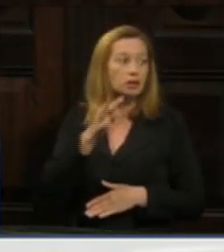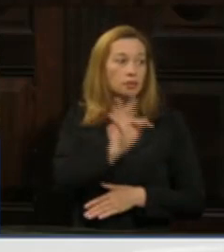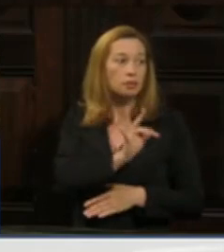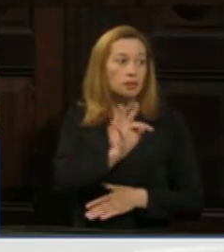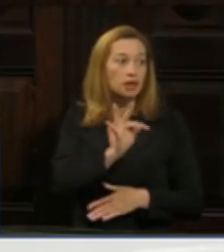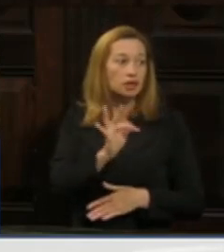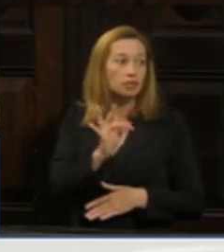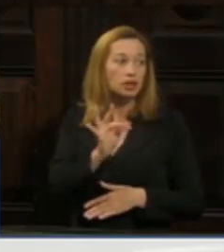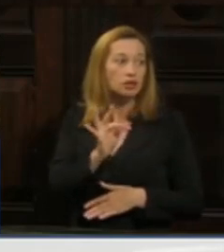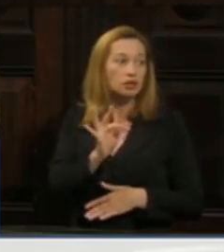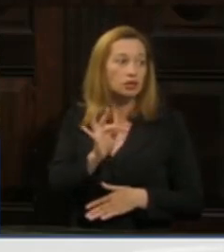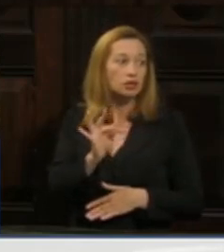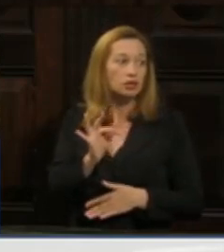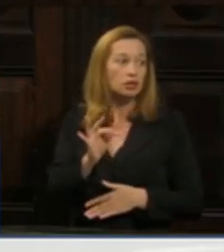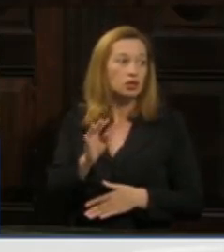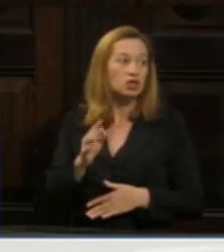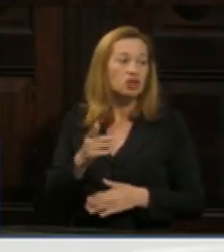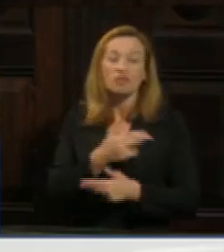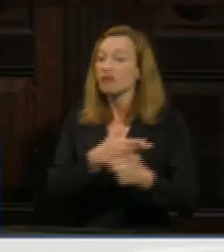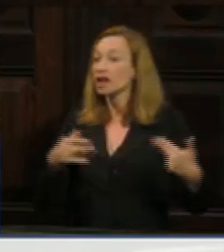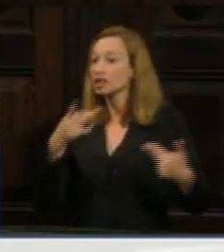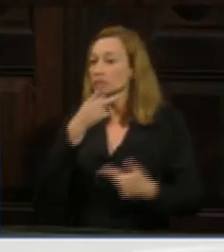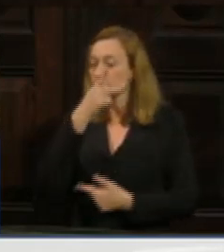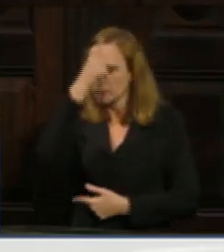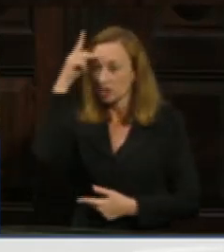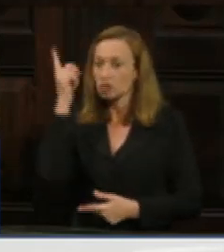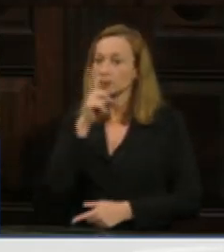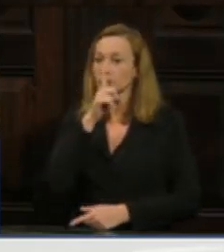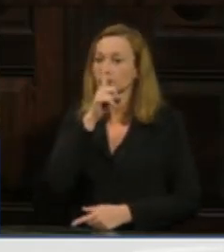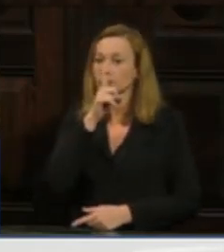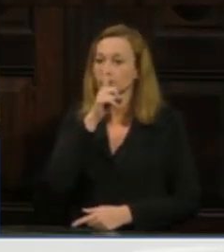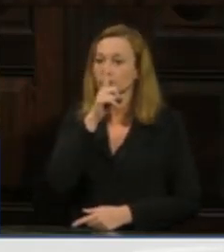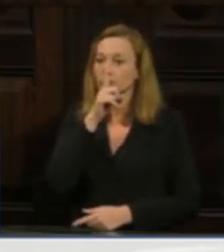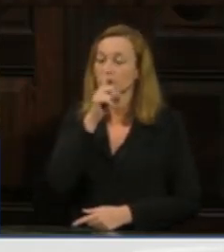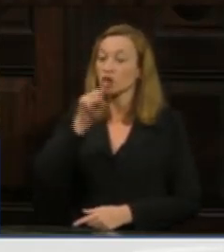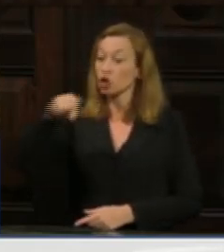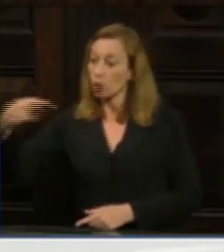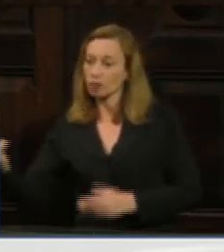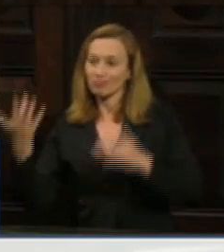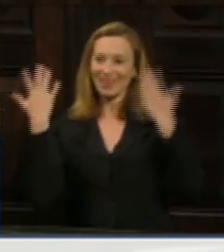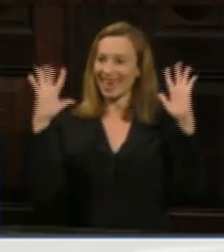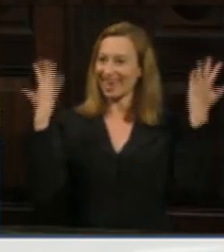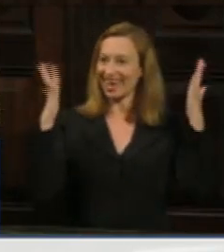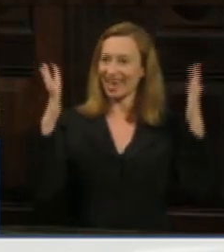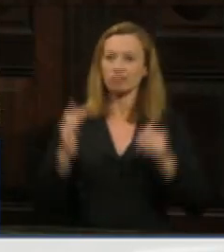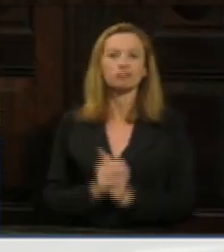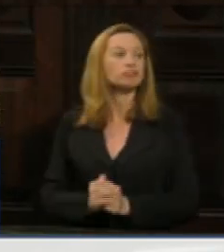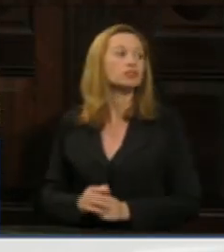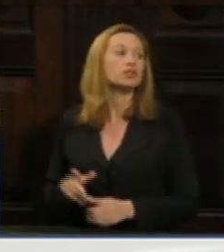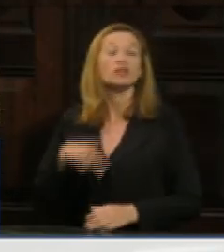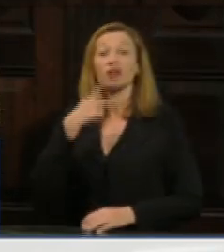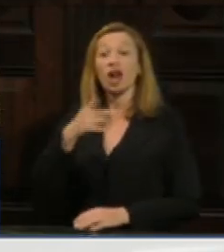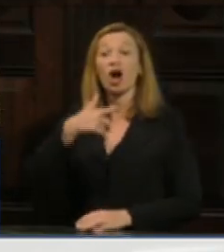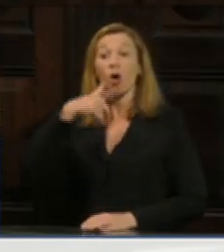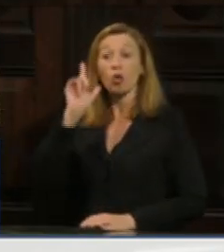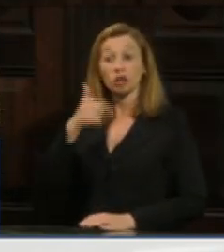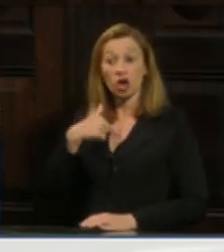Neves. Estou preocupado, e já há algum tempo, e dizia assessores de plenário que ainda estão